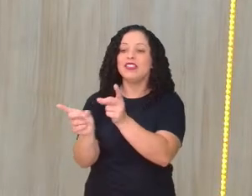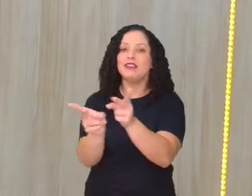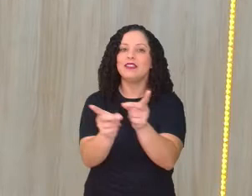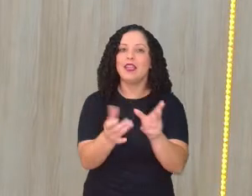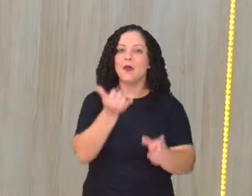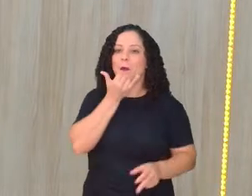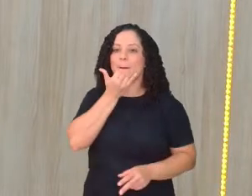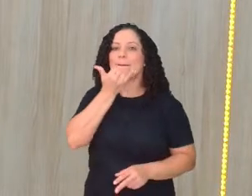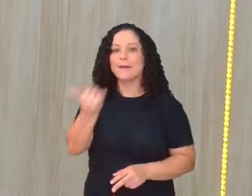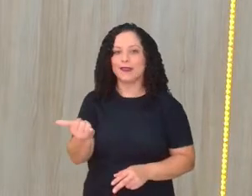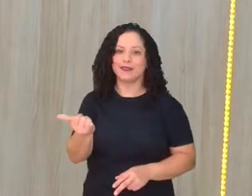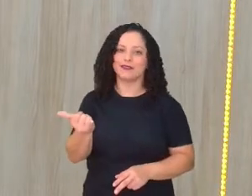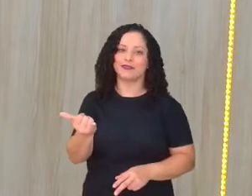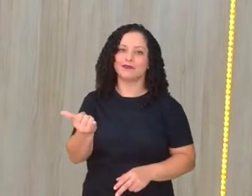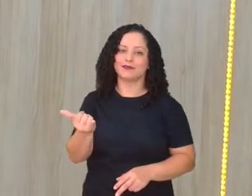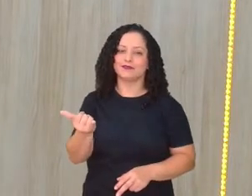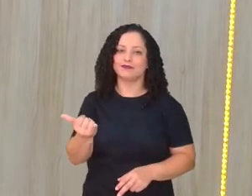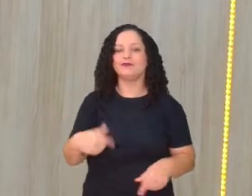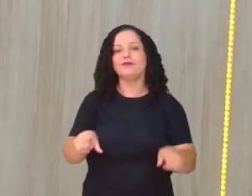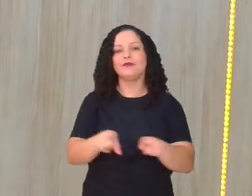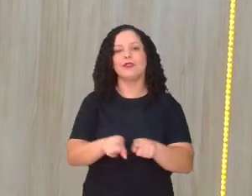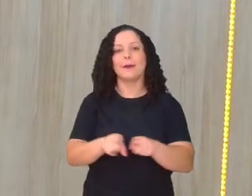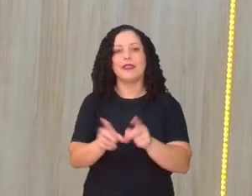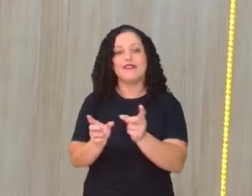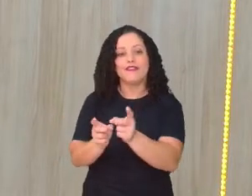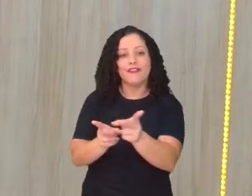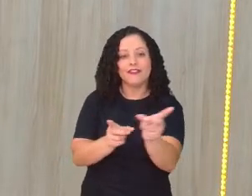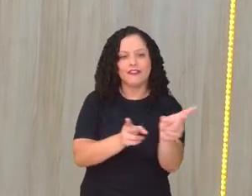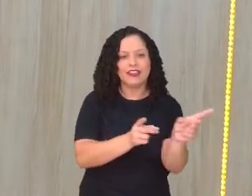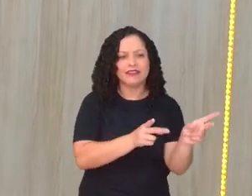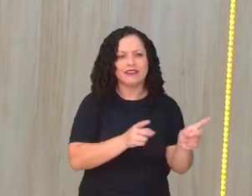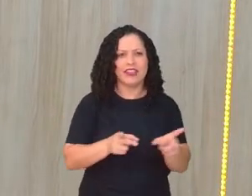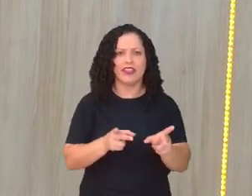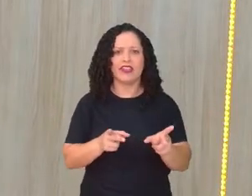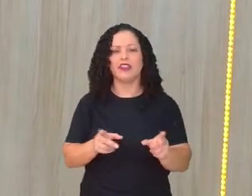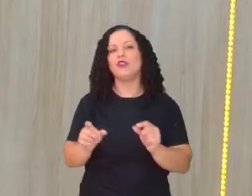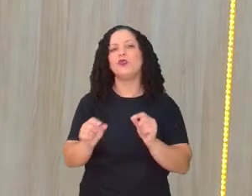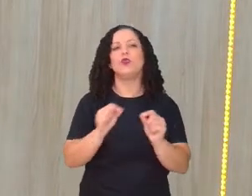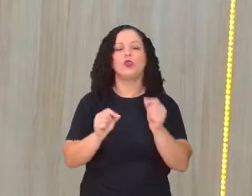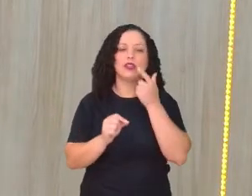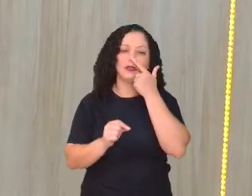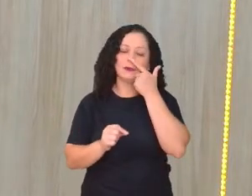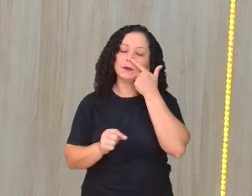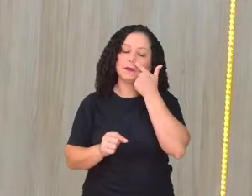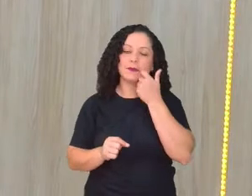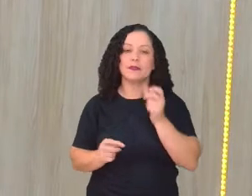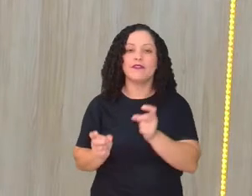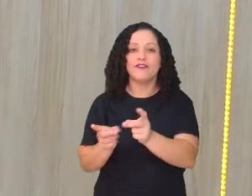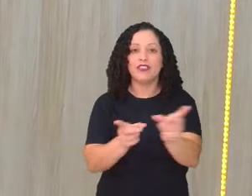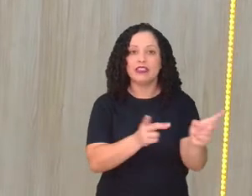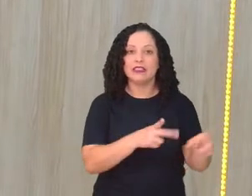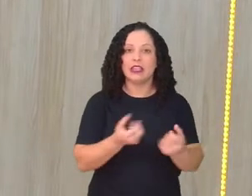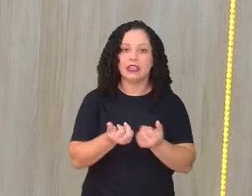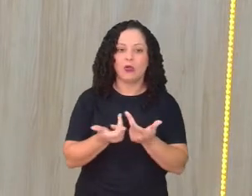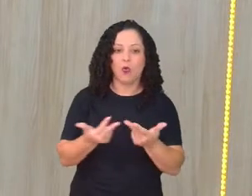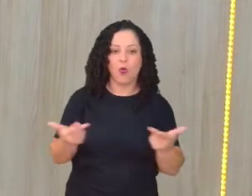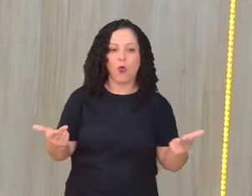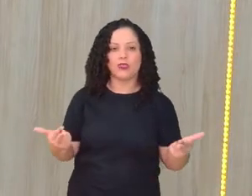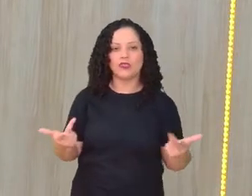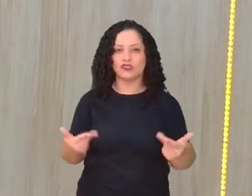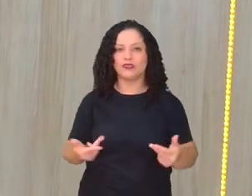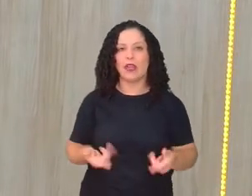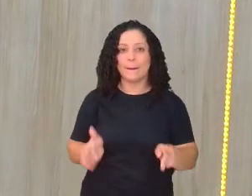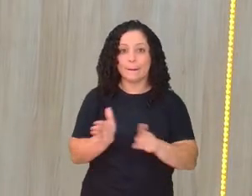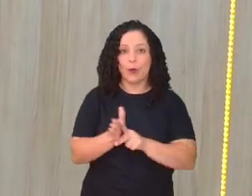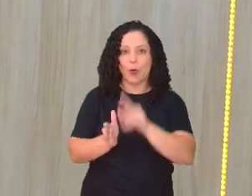E tinha a questão, por exemplo, da venda de cargos do clero, da simonia, que era a venda de relíquias sagradas.